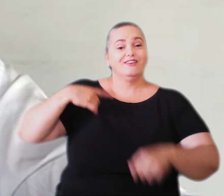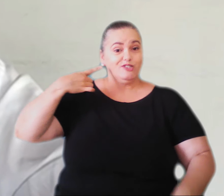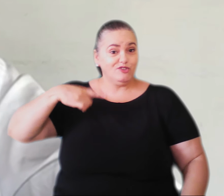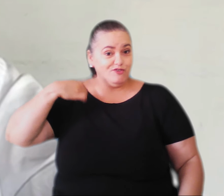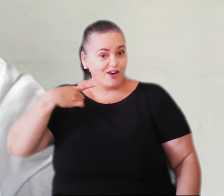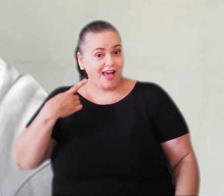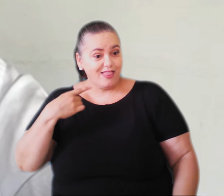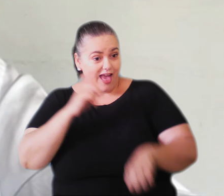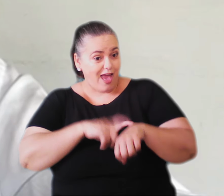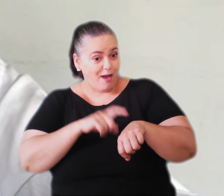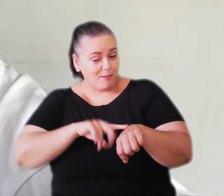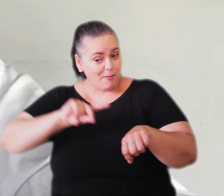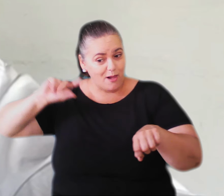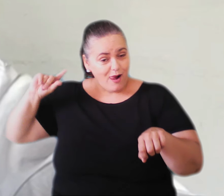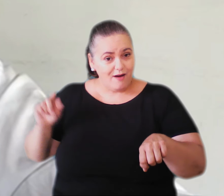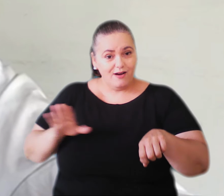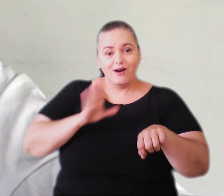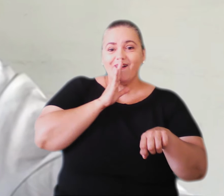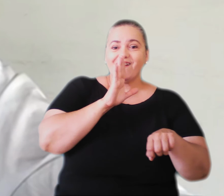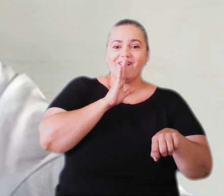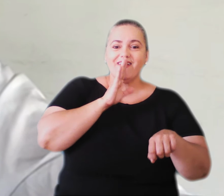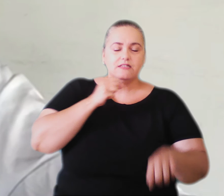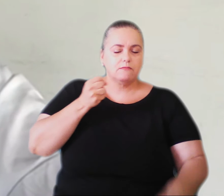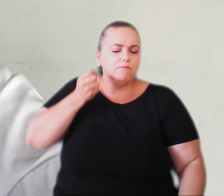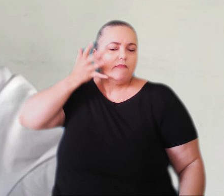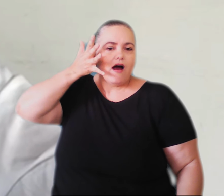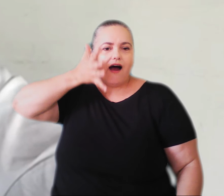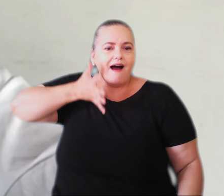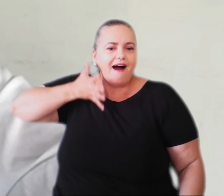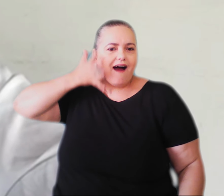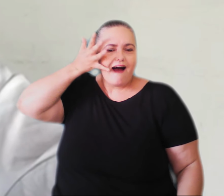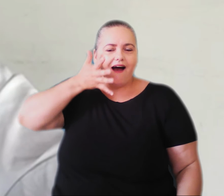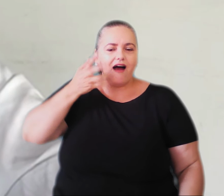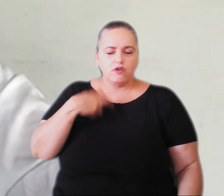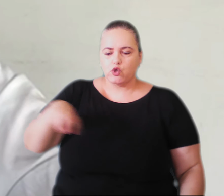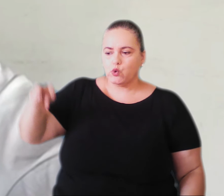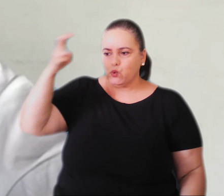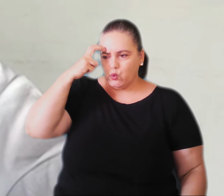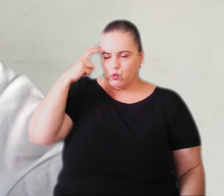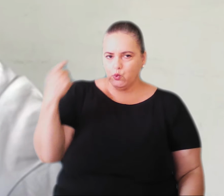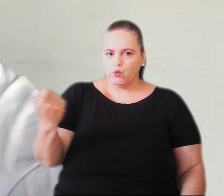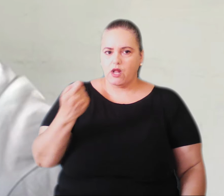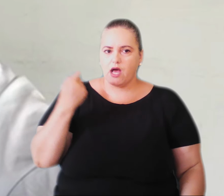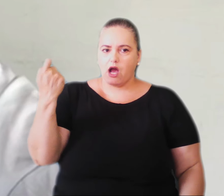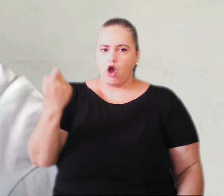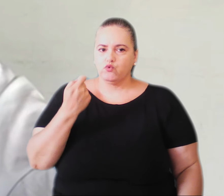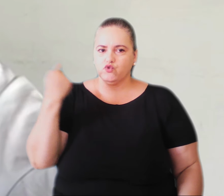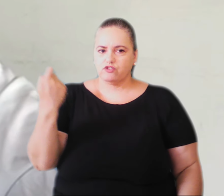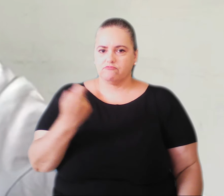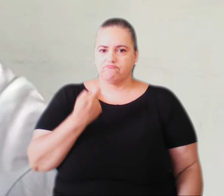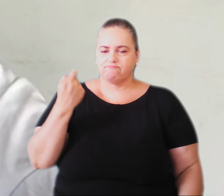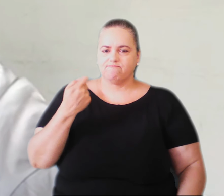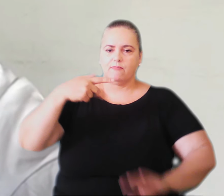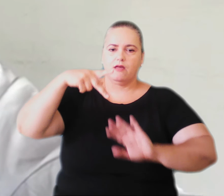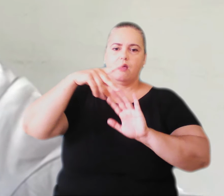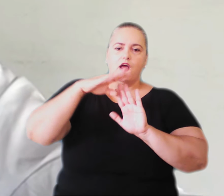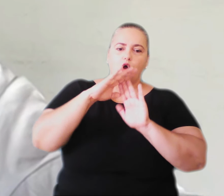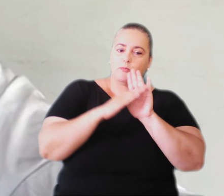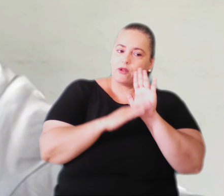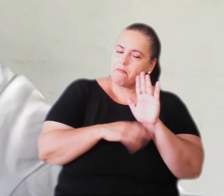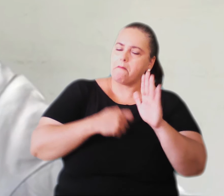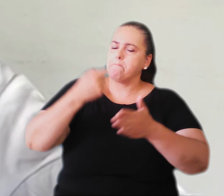época e muito conhecido como palestrante sobre a cultura gaúcha. E não deu outra, né? O programa se